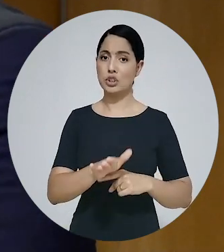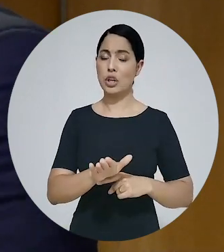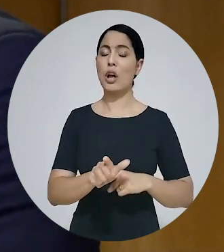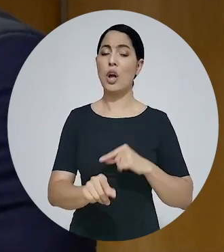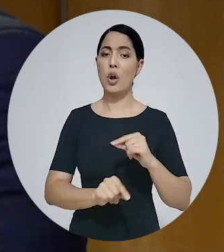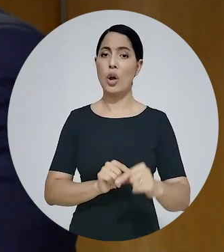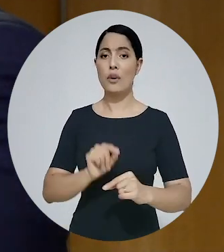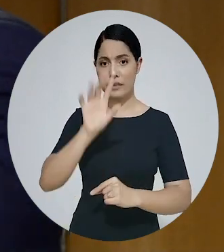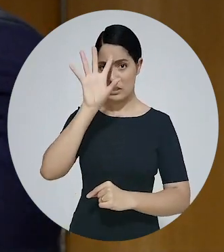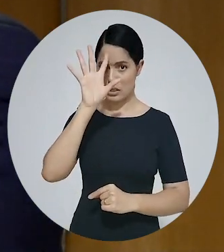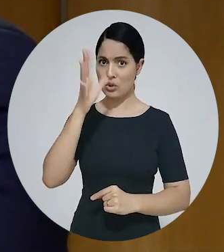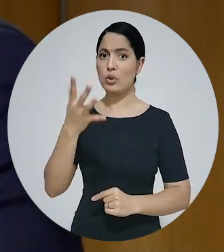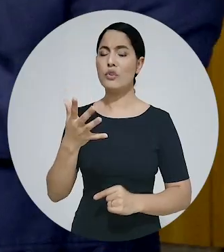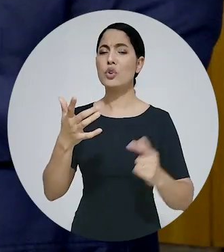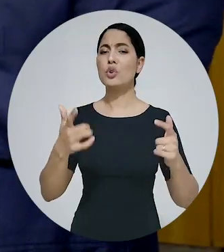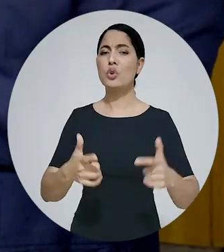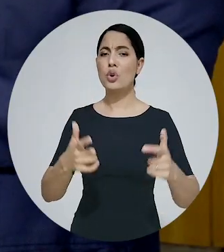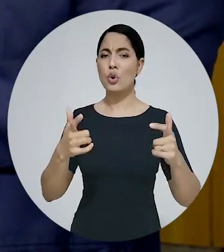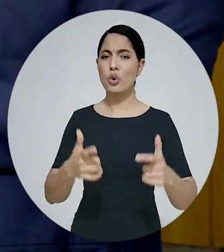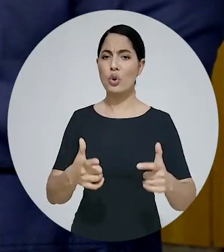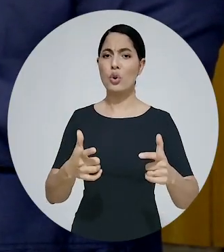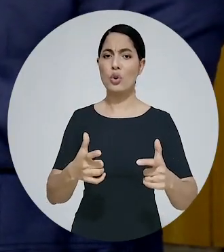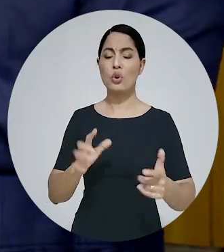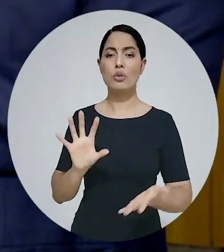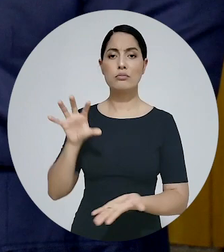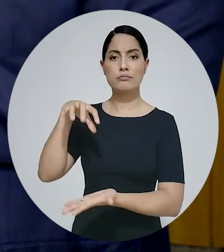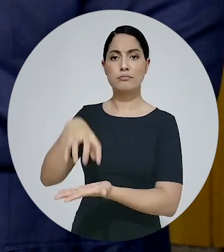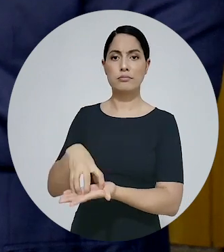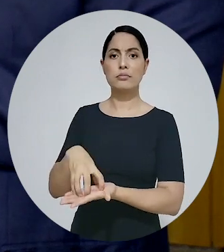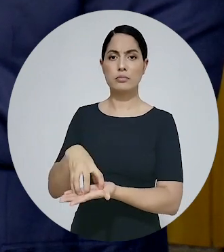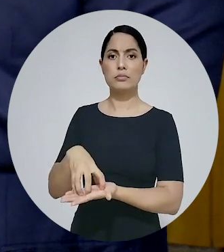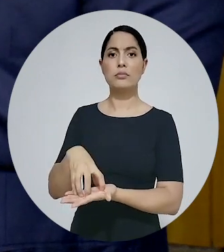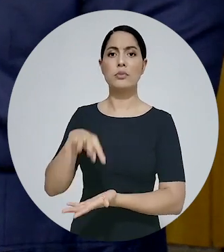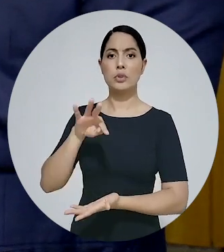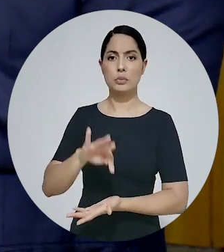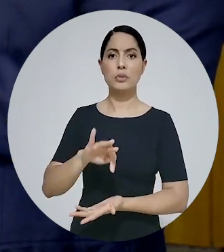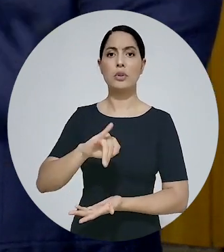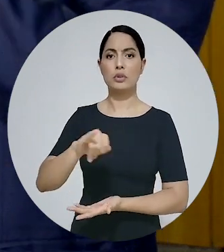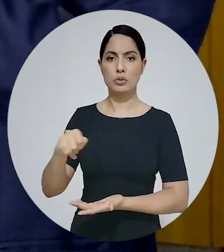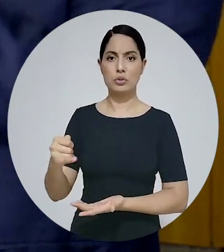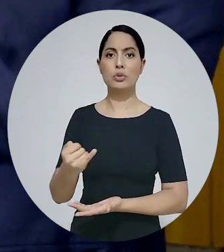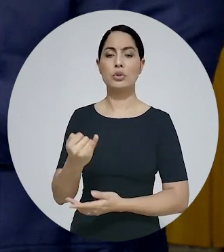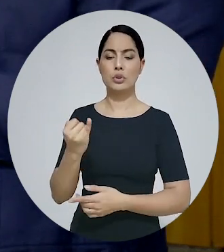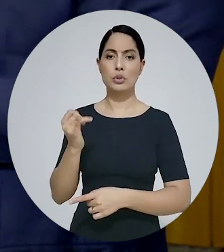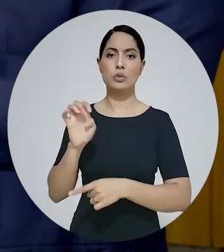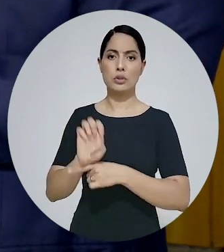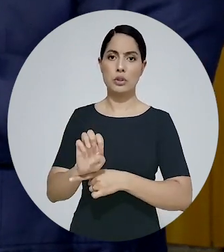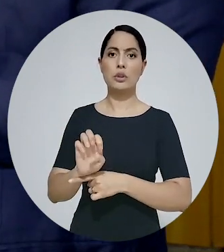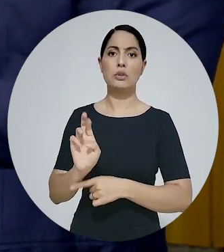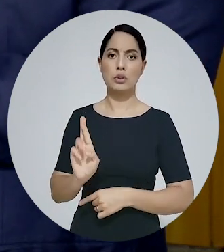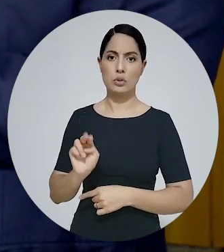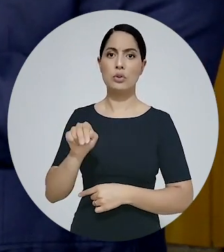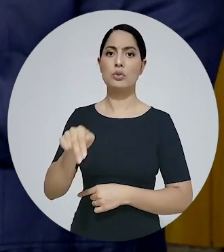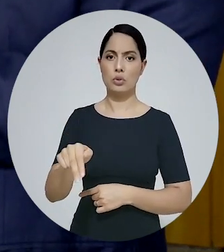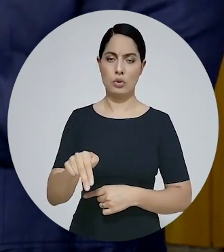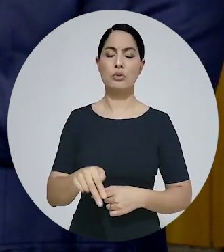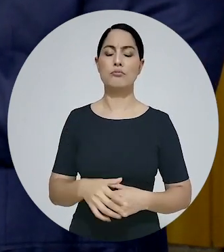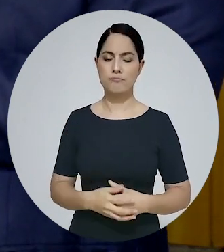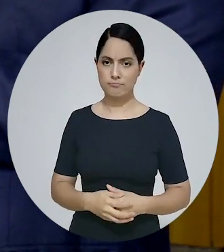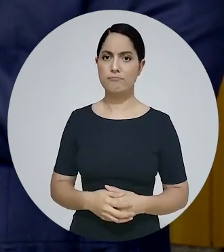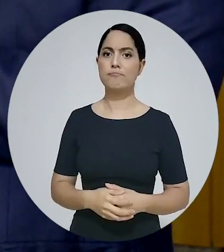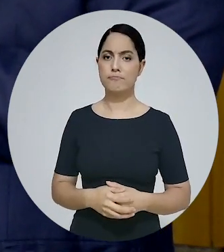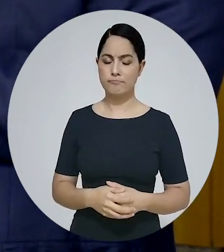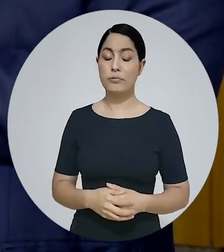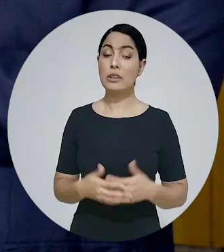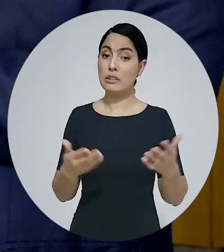ofendido, já está sub júdice, já está para decisão na Corregedoria do Tribunal de Justiça do